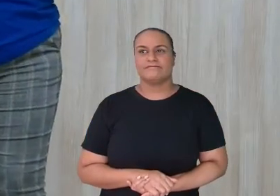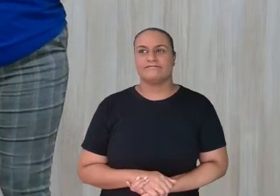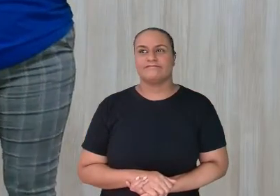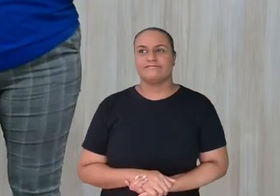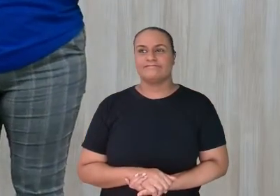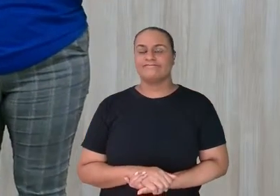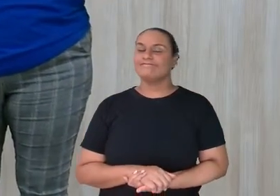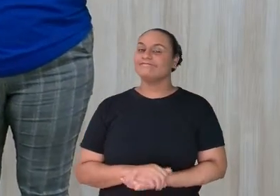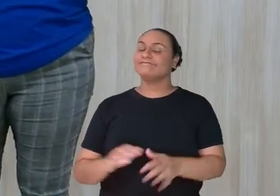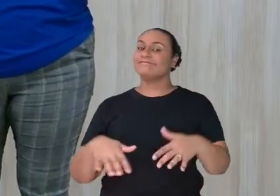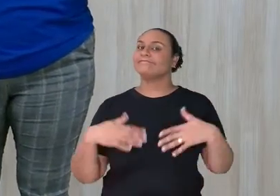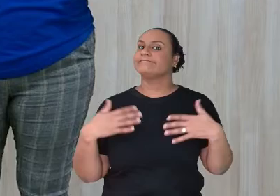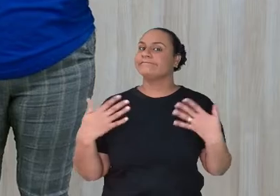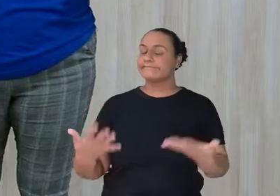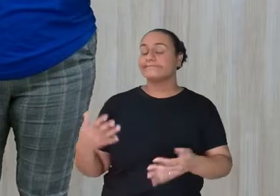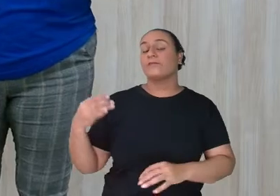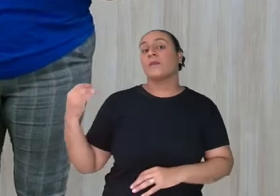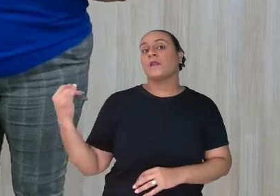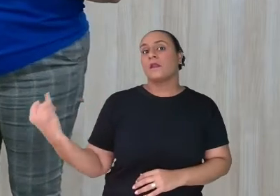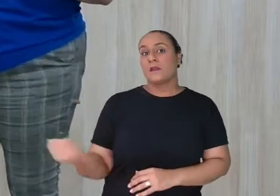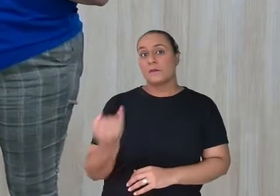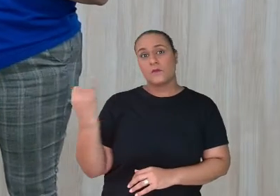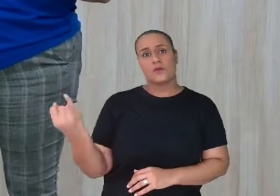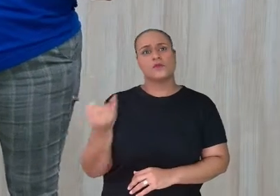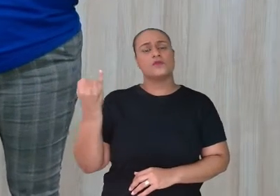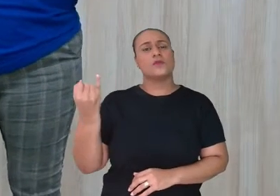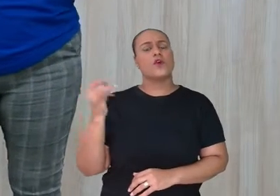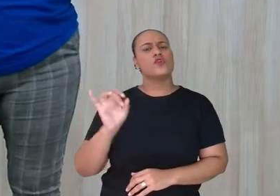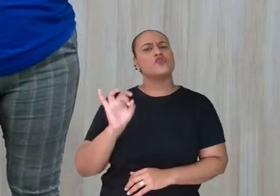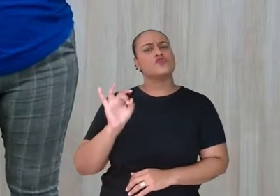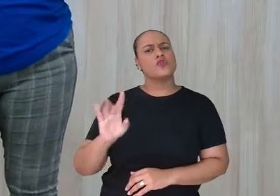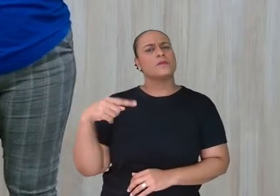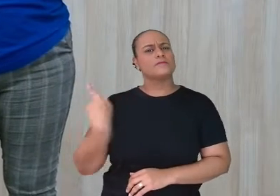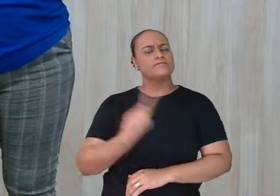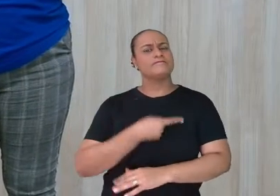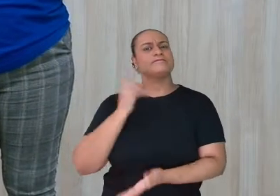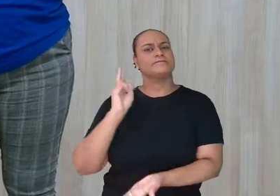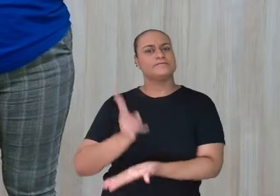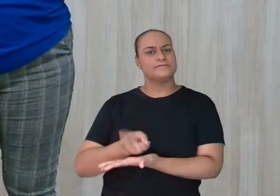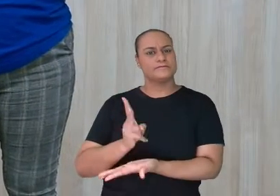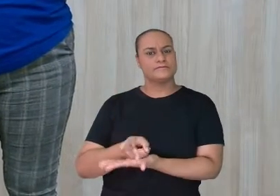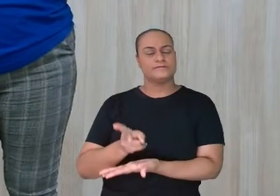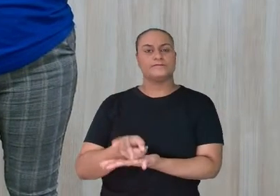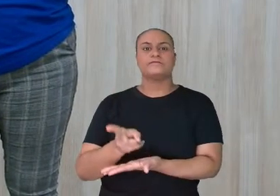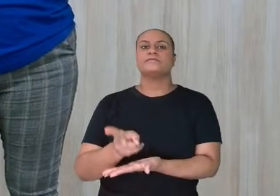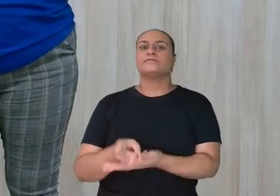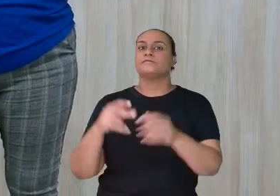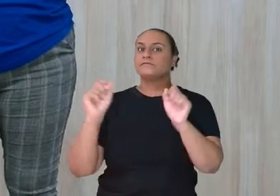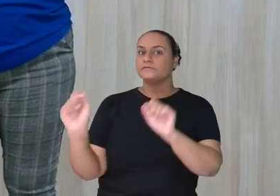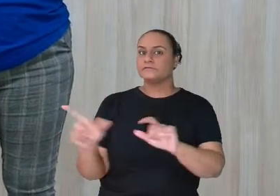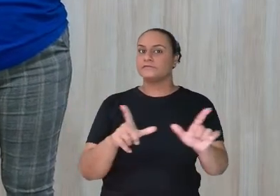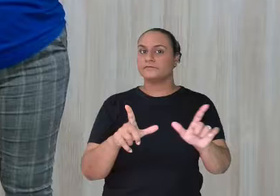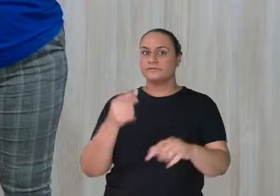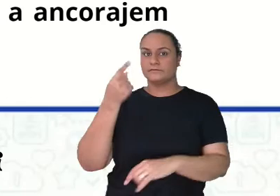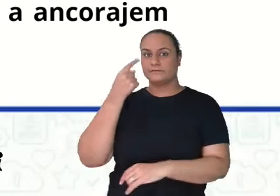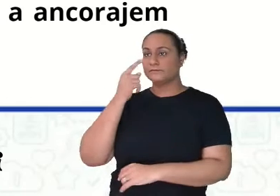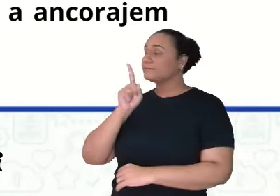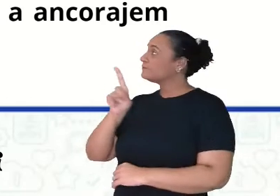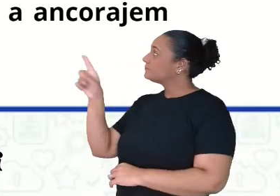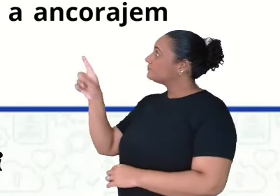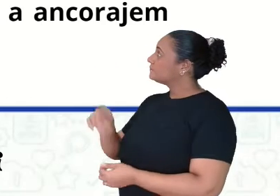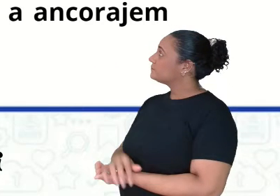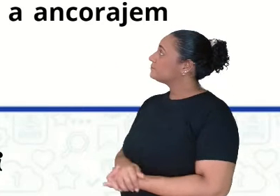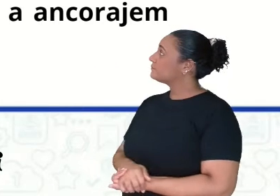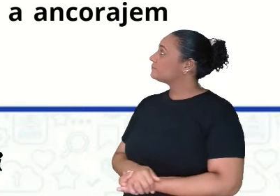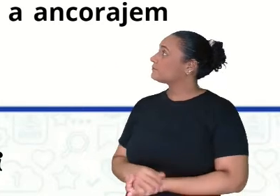Aí, gente, muito importante, né? É só para a gente dar continuidade. Esse slide vocês estão vendo aí, né?